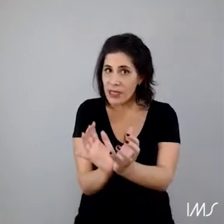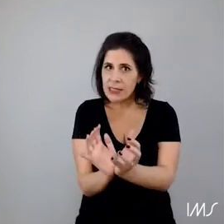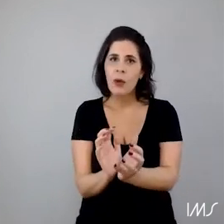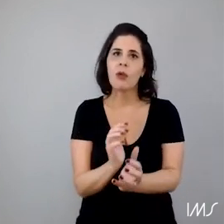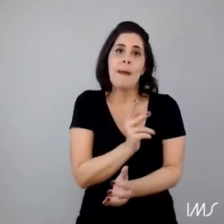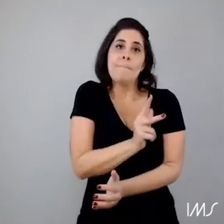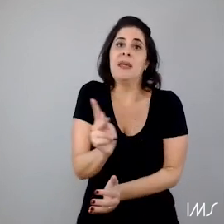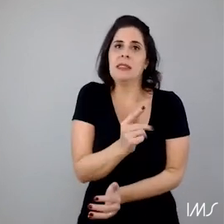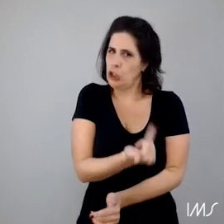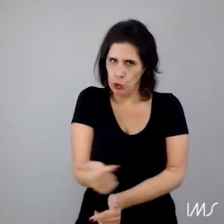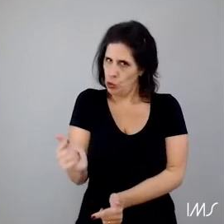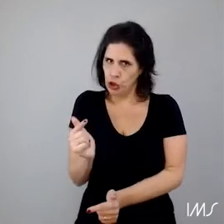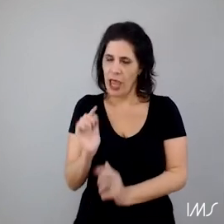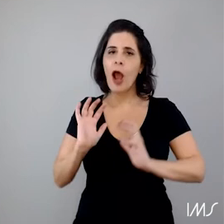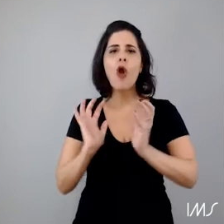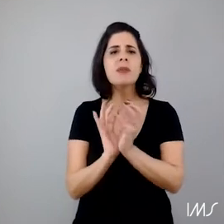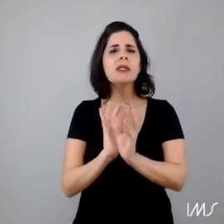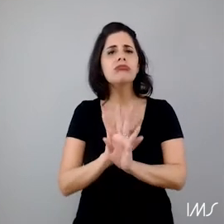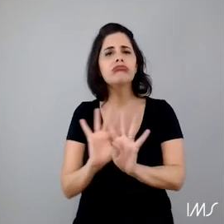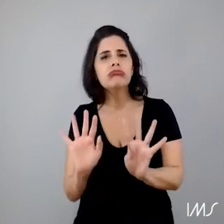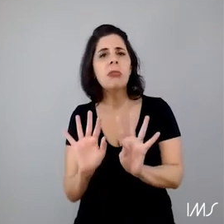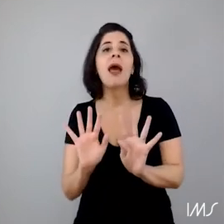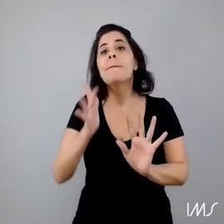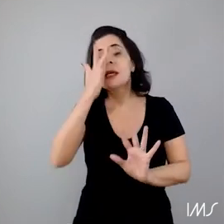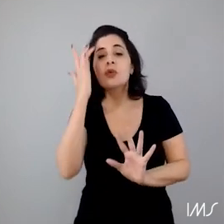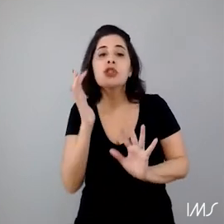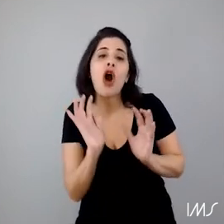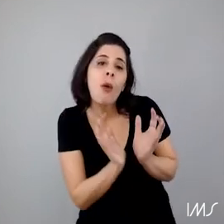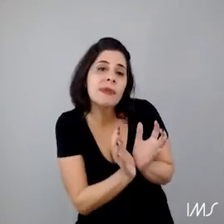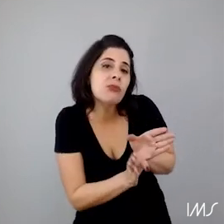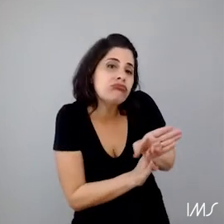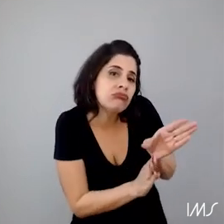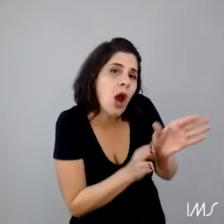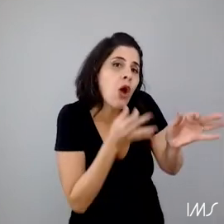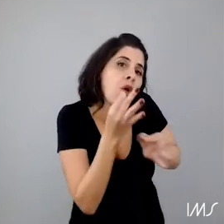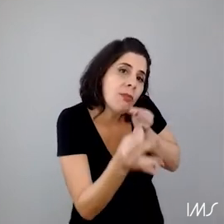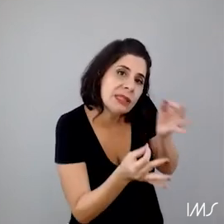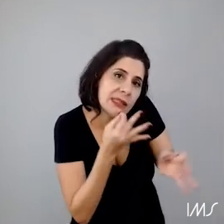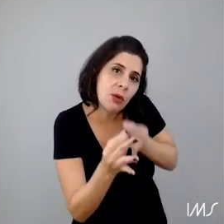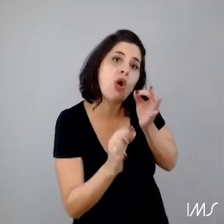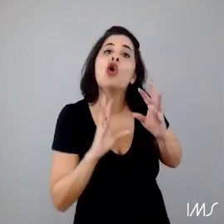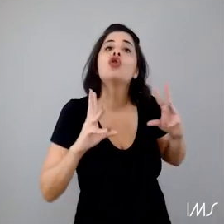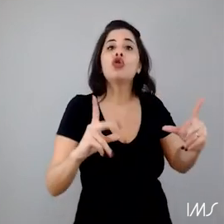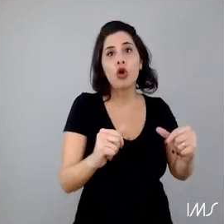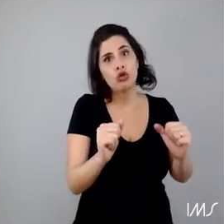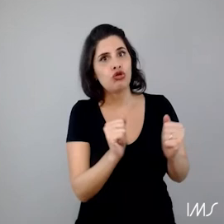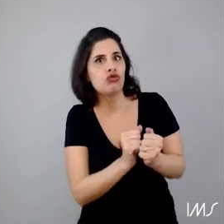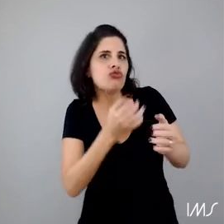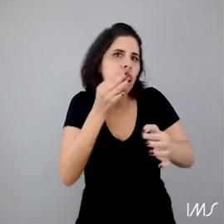onde todos julgavam, quebravam seu pau ali para selecionar, para pensar em tal